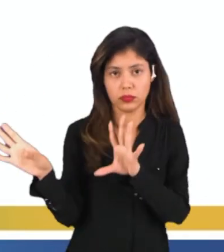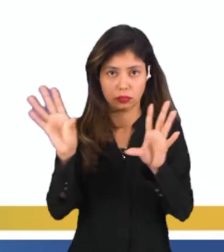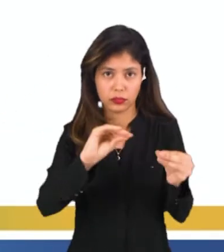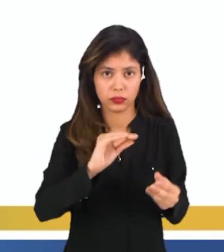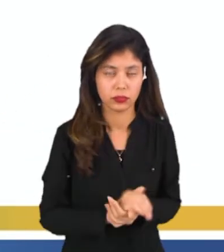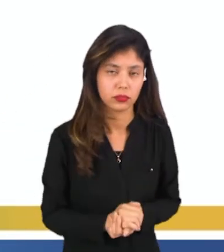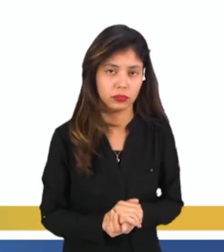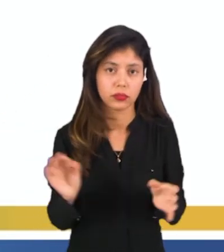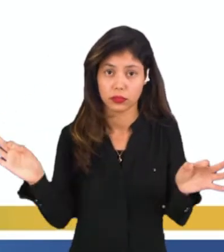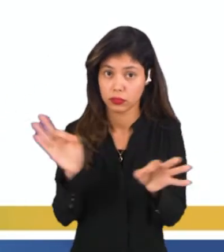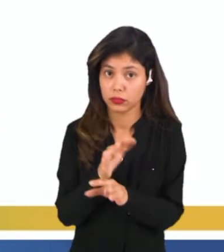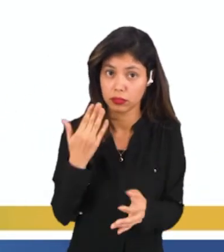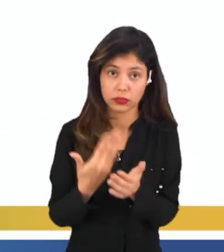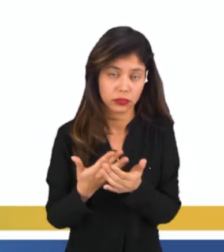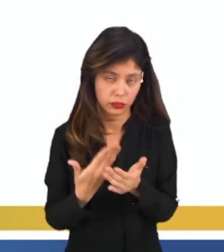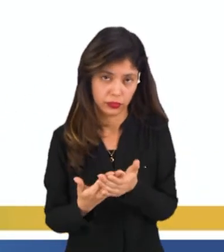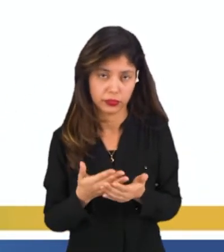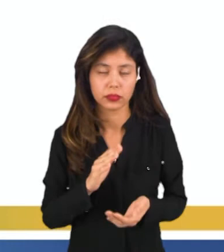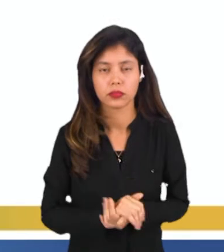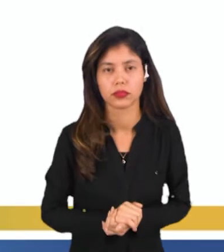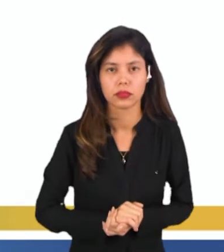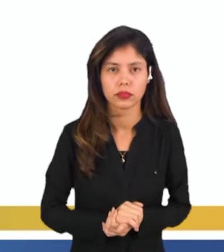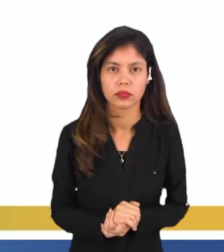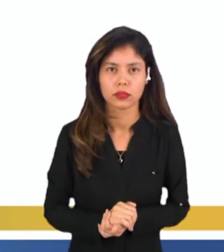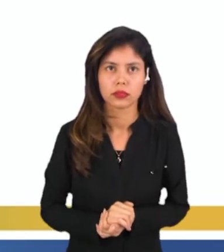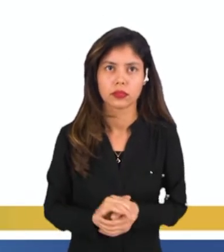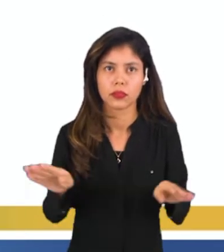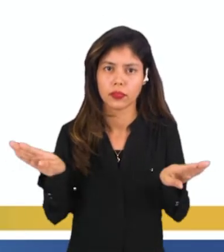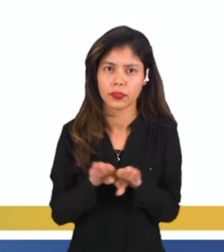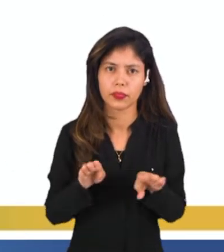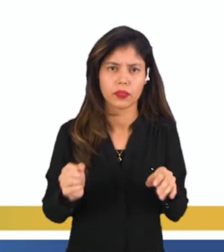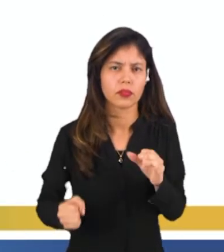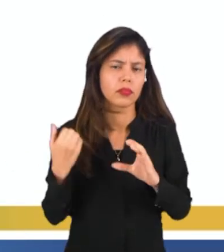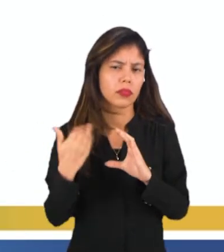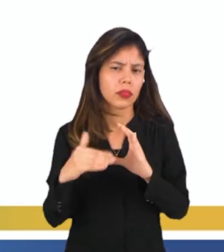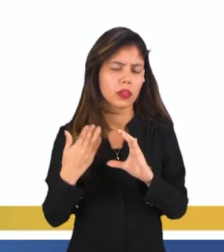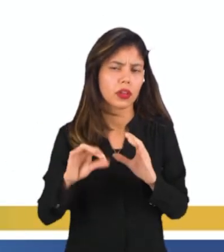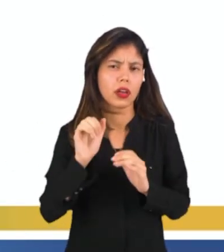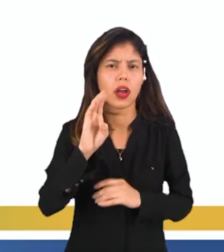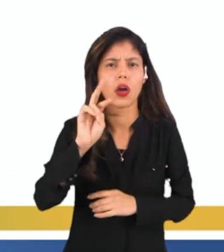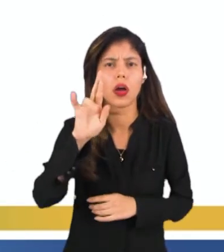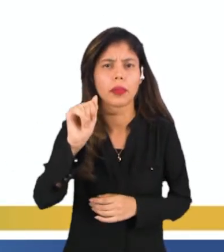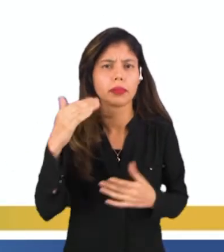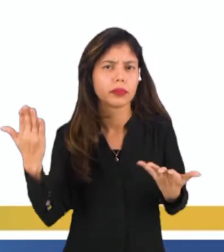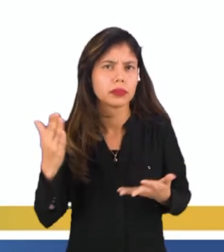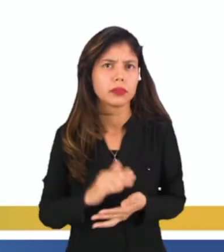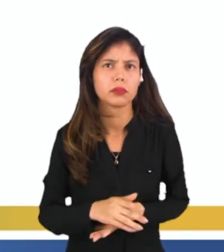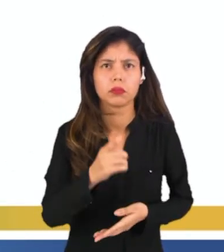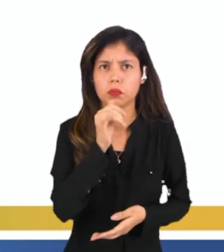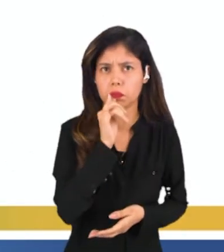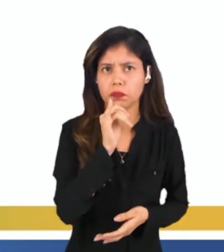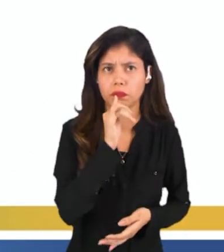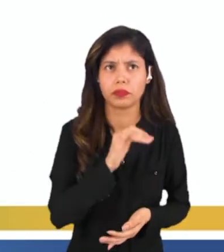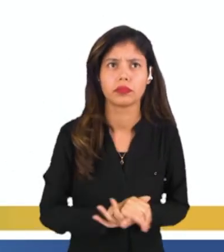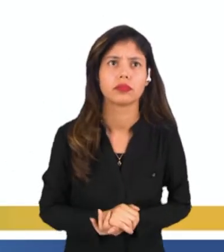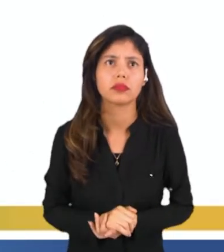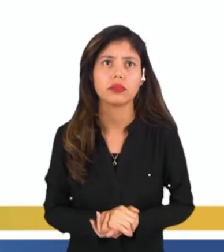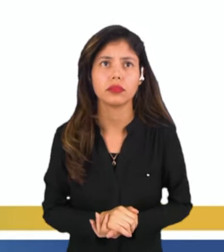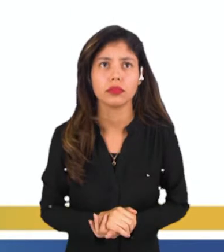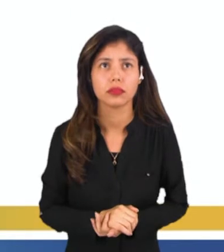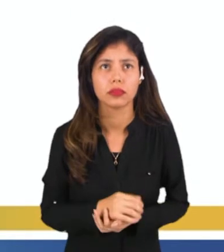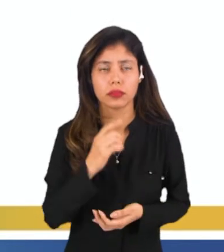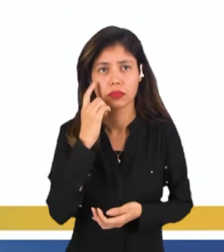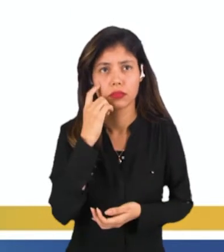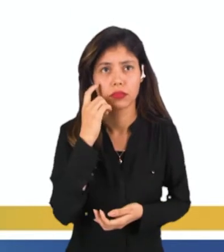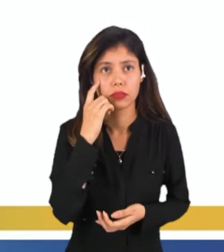para concluir aquela obra e quando essa obra foi publicada. Por exemplo, nós temos aqui Residência em La